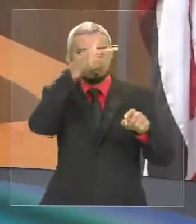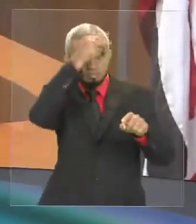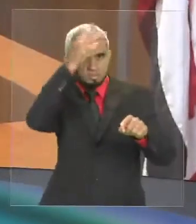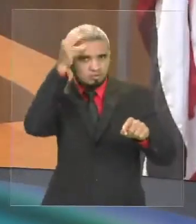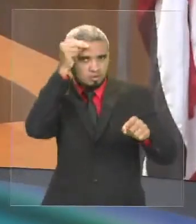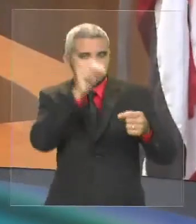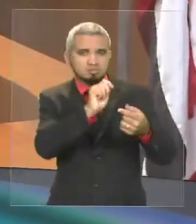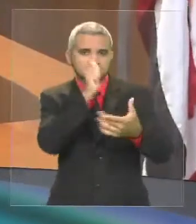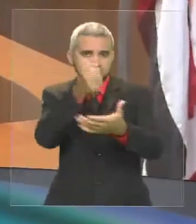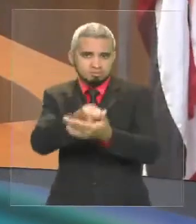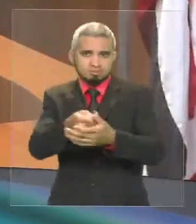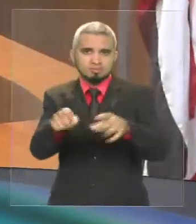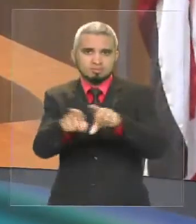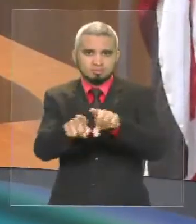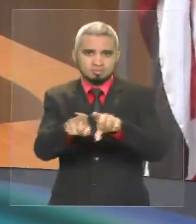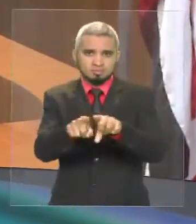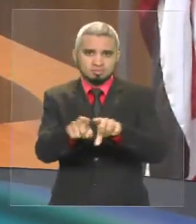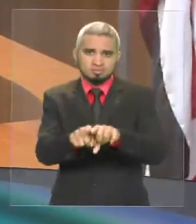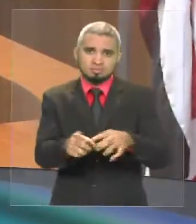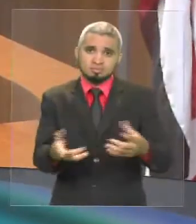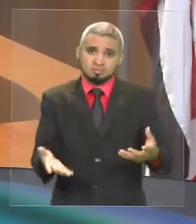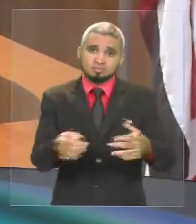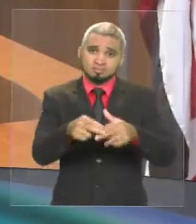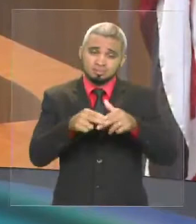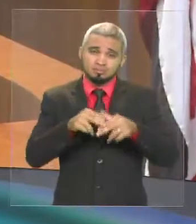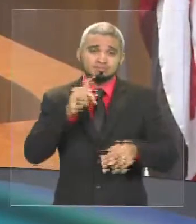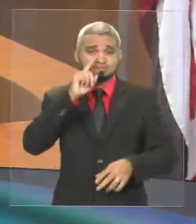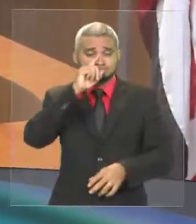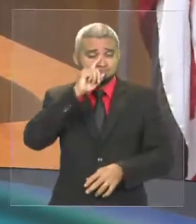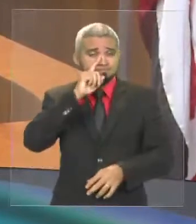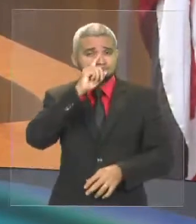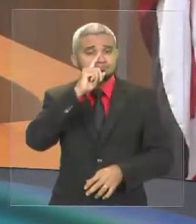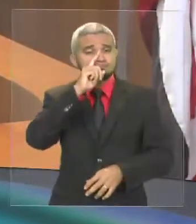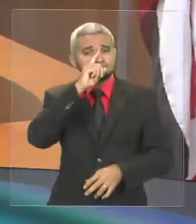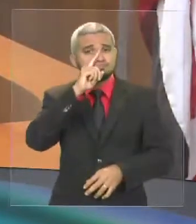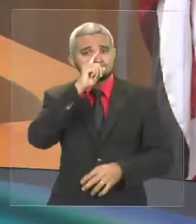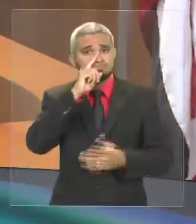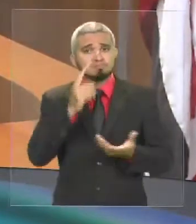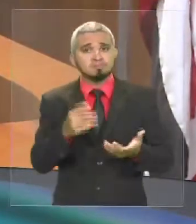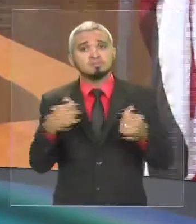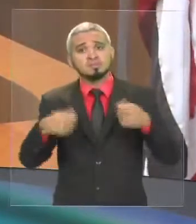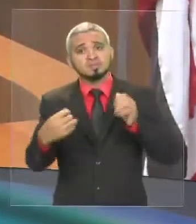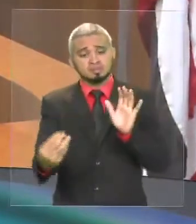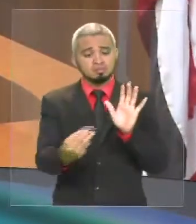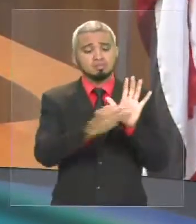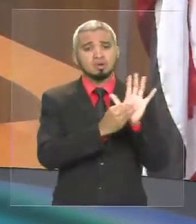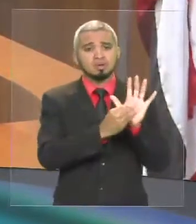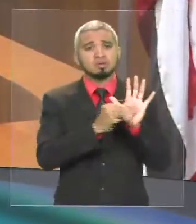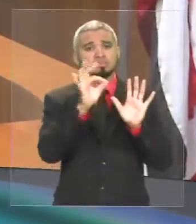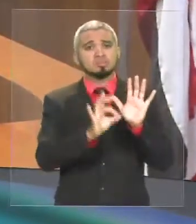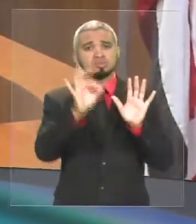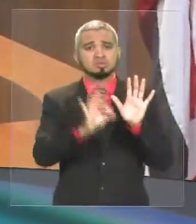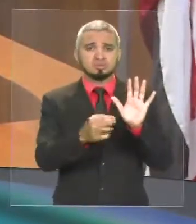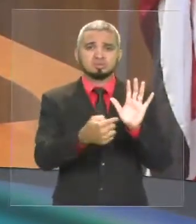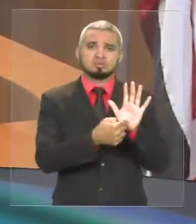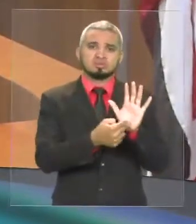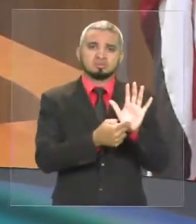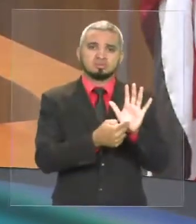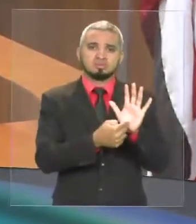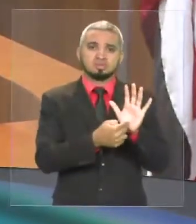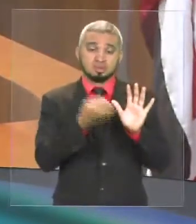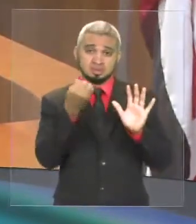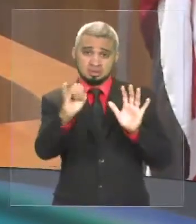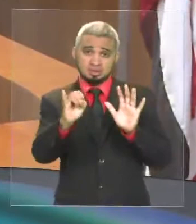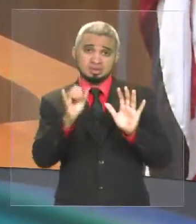aí vem a gravidade do projeto de lei. Por que já não estabelece aqui qual é o percentual de contrapartida? Quando se assina um convênio,